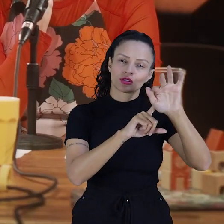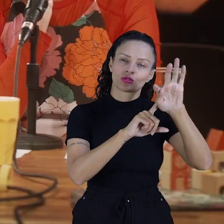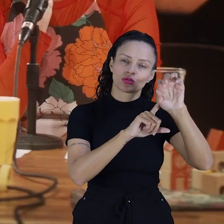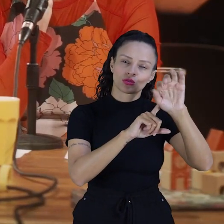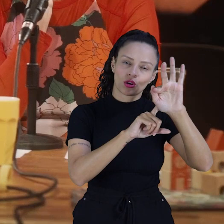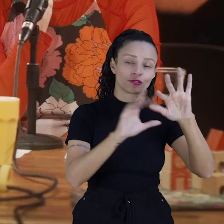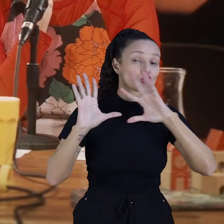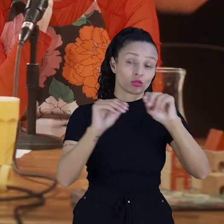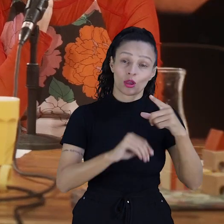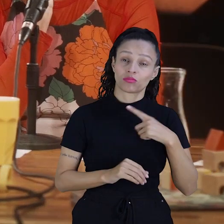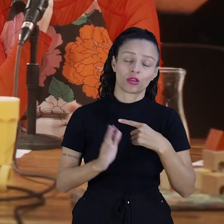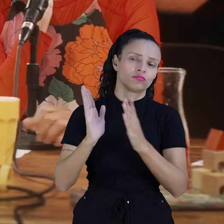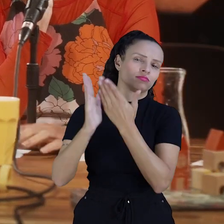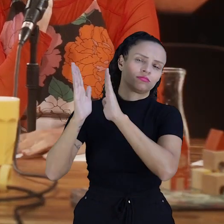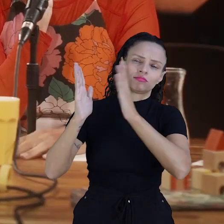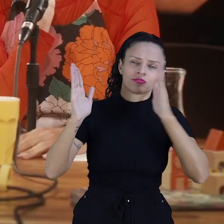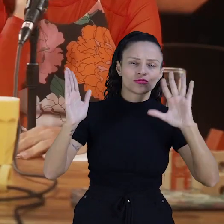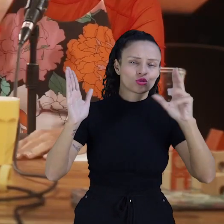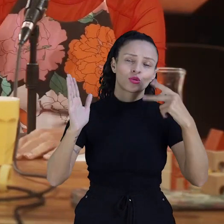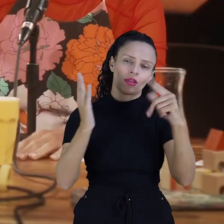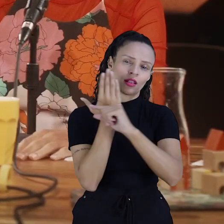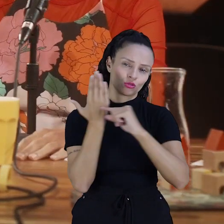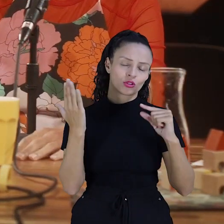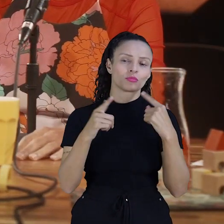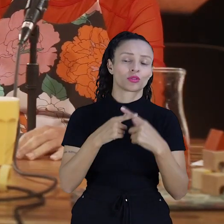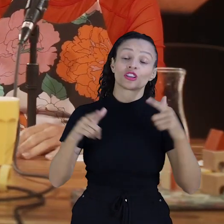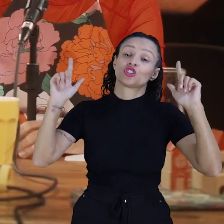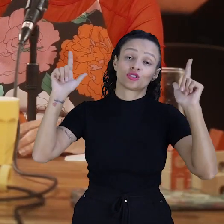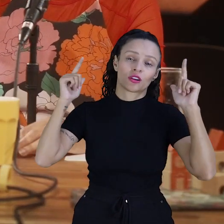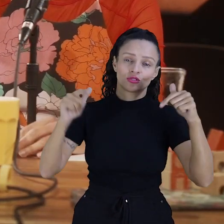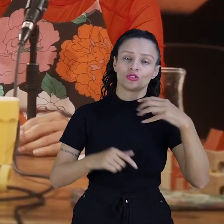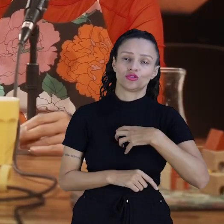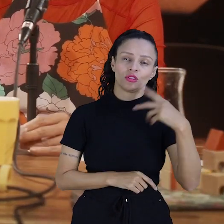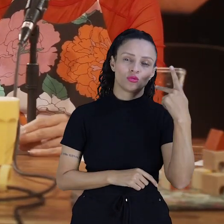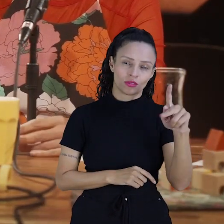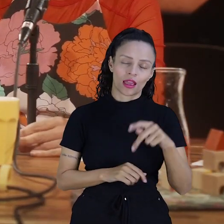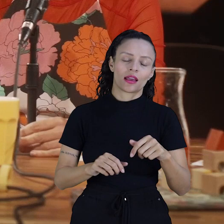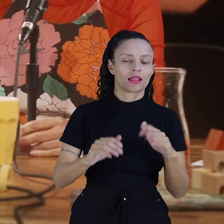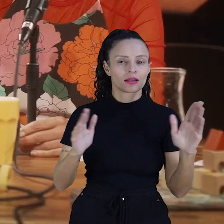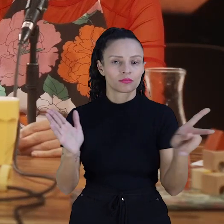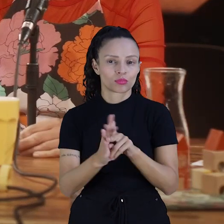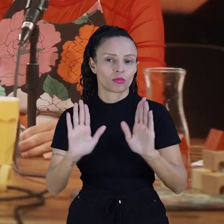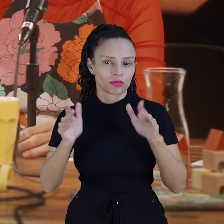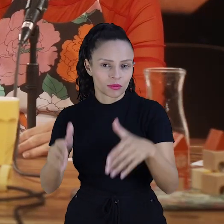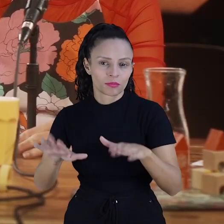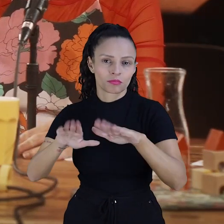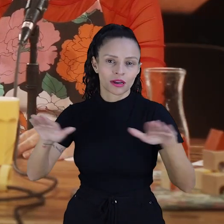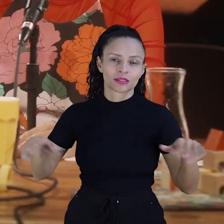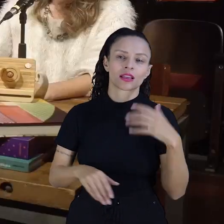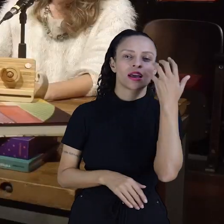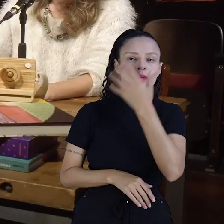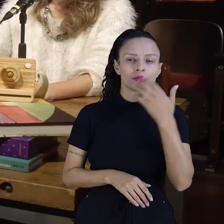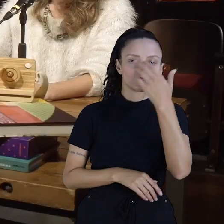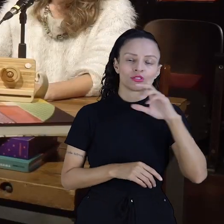todos. Eu tenho a coleção dela em casa, porque acho divertidíssima a forma como ela escreve para crianças. E